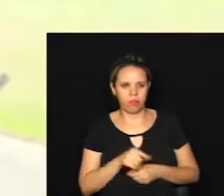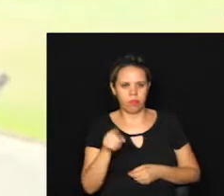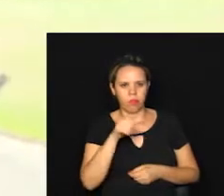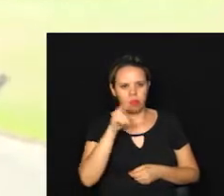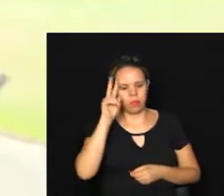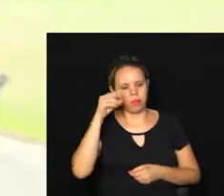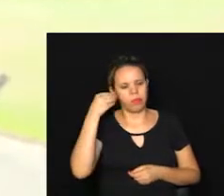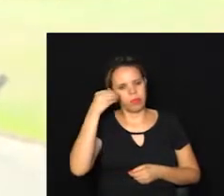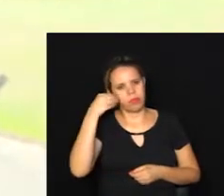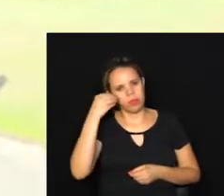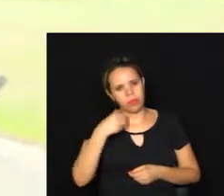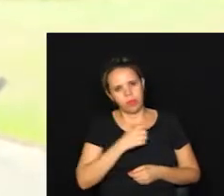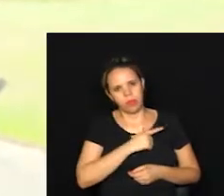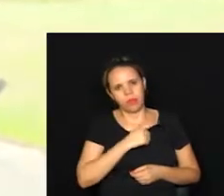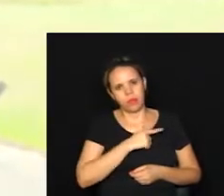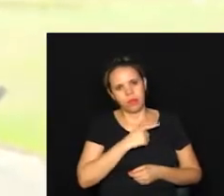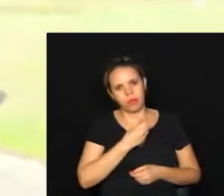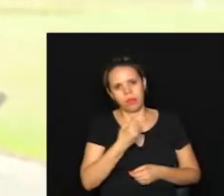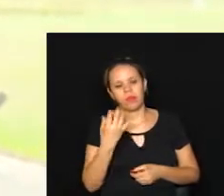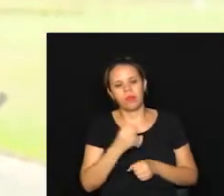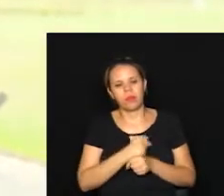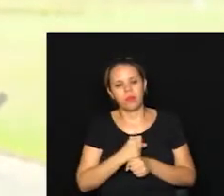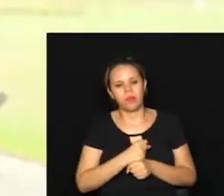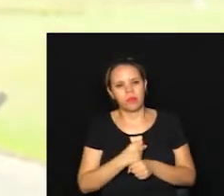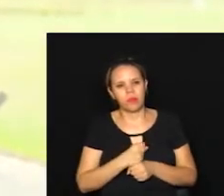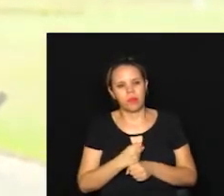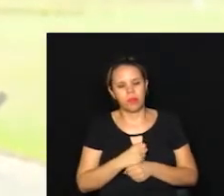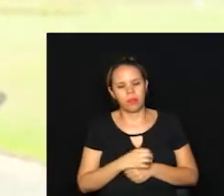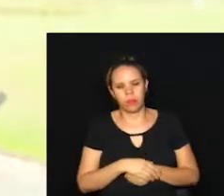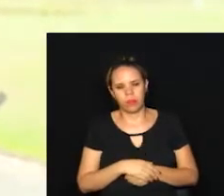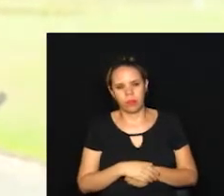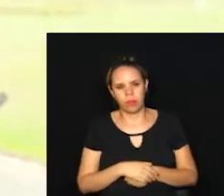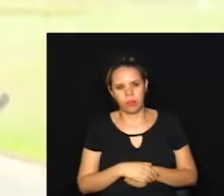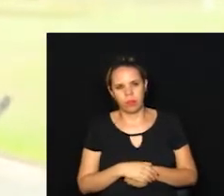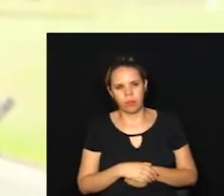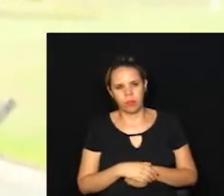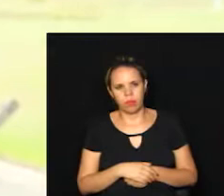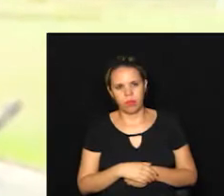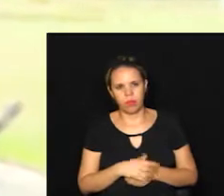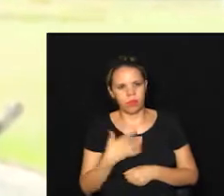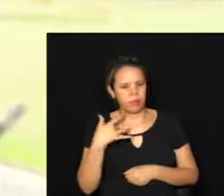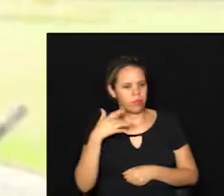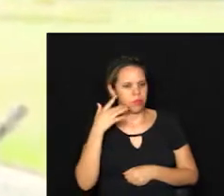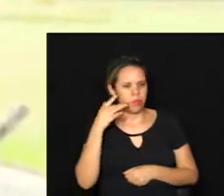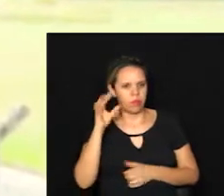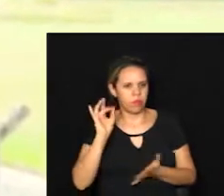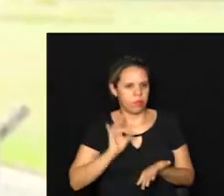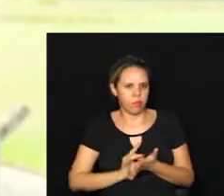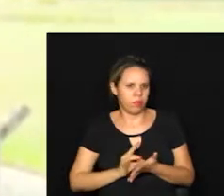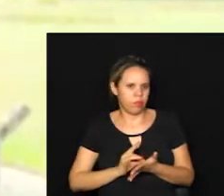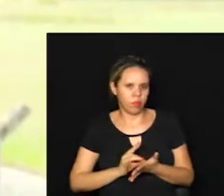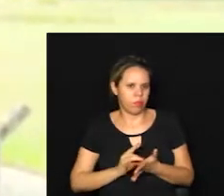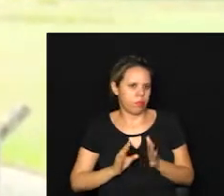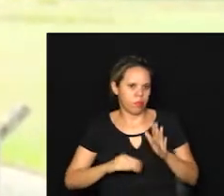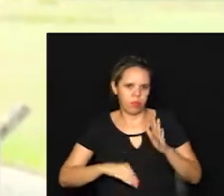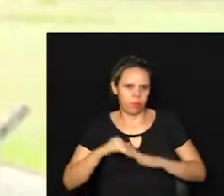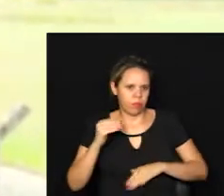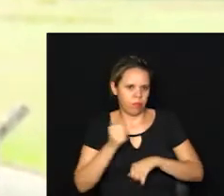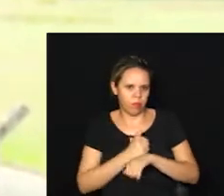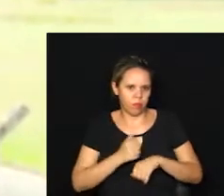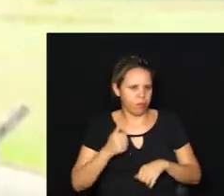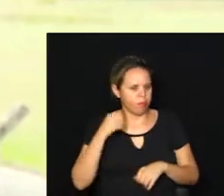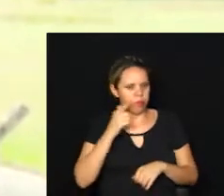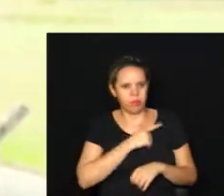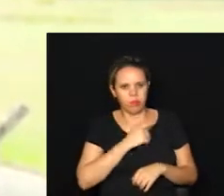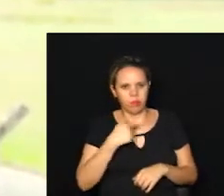historiador do Guarani há quantos anos, Mariolane? Bom, eu não sou exatamente um historiador, né? Eu diria que